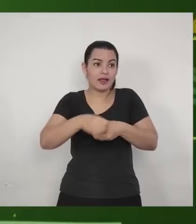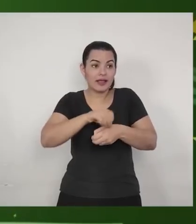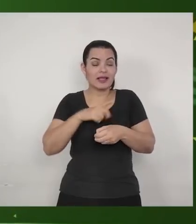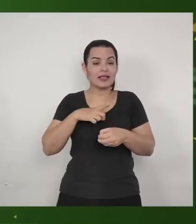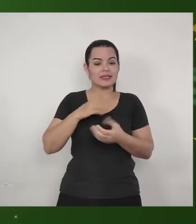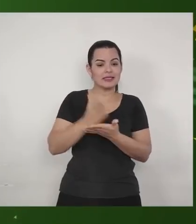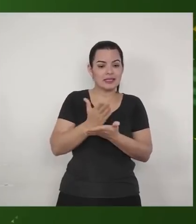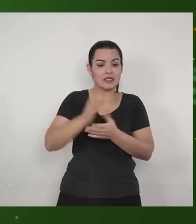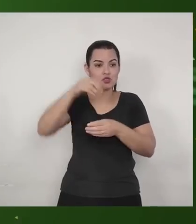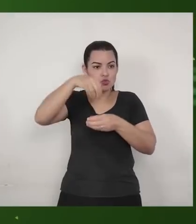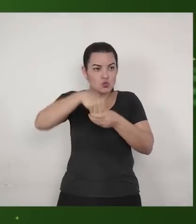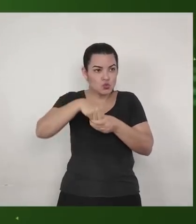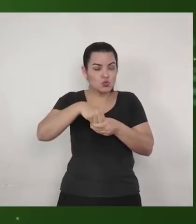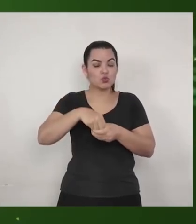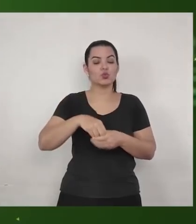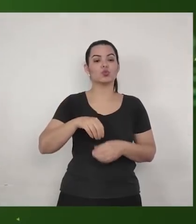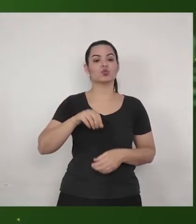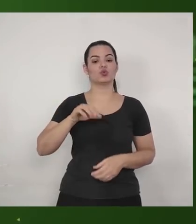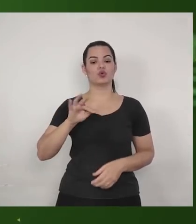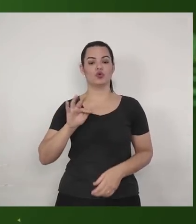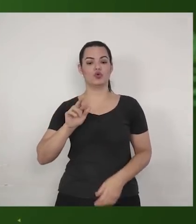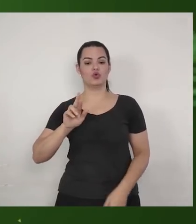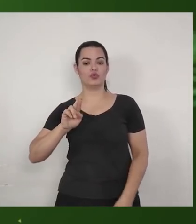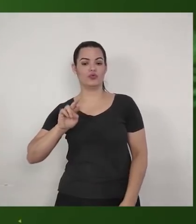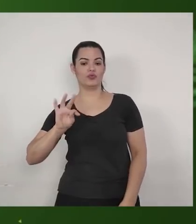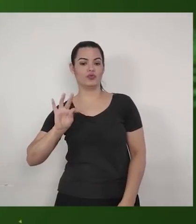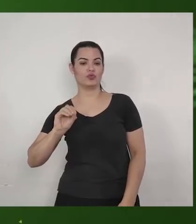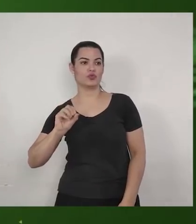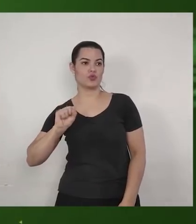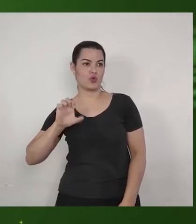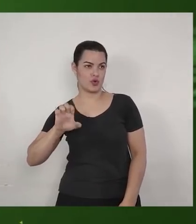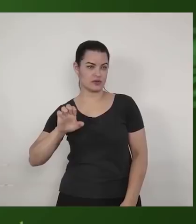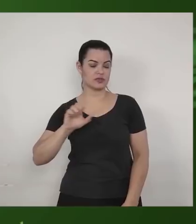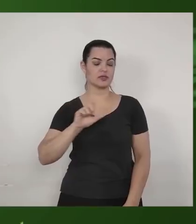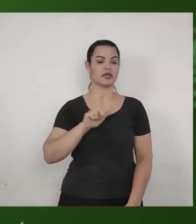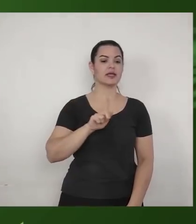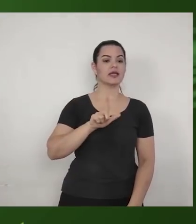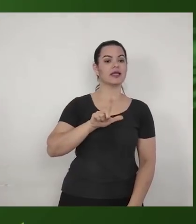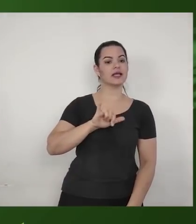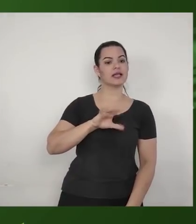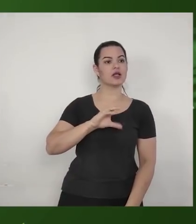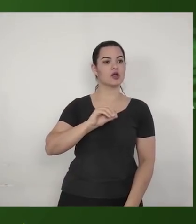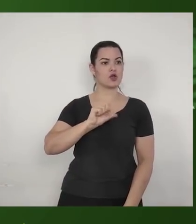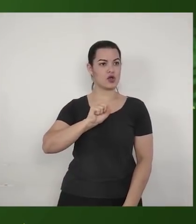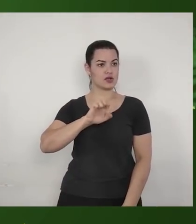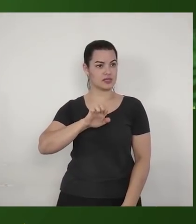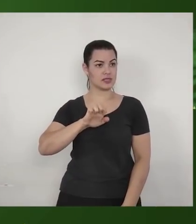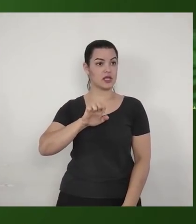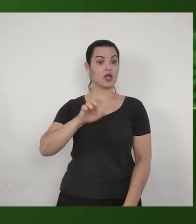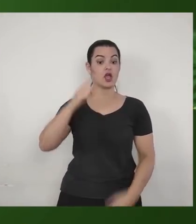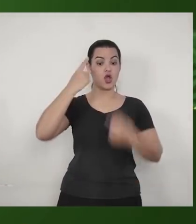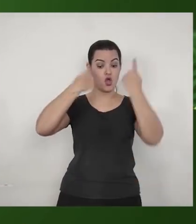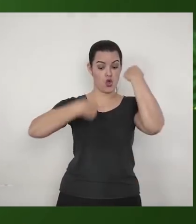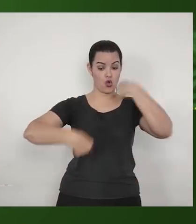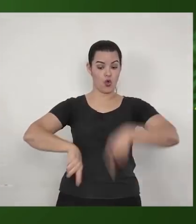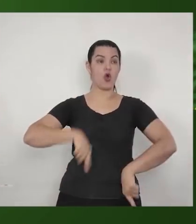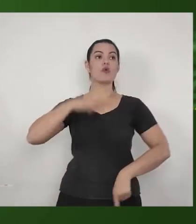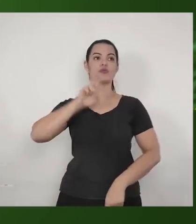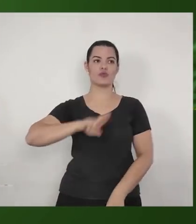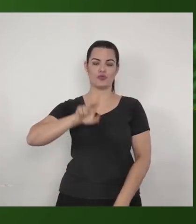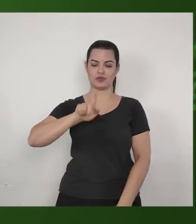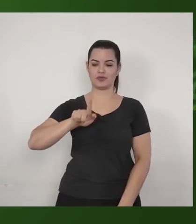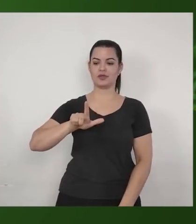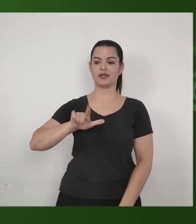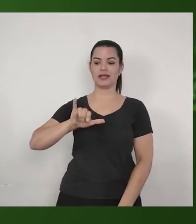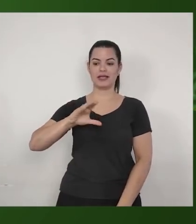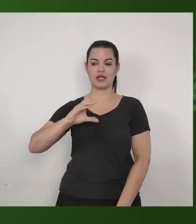glicose e frutose. A glicose é transportada pela corrente sanguínea e é usada pelo nosso organismo como